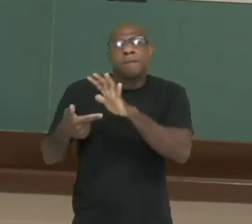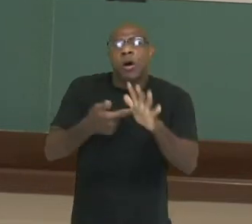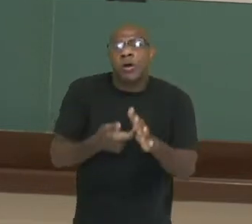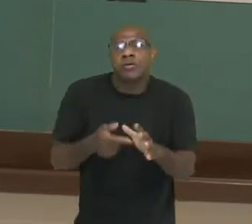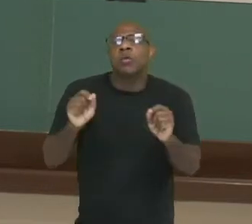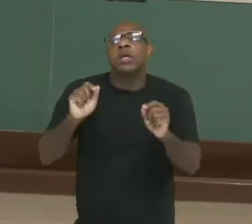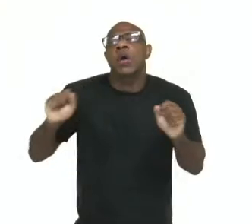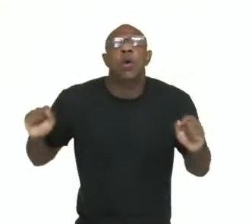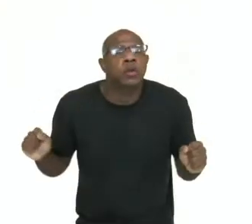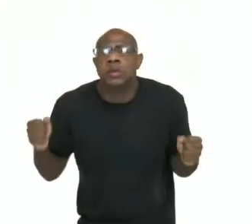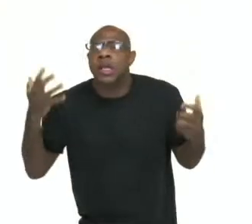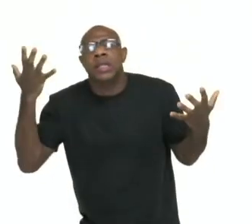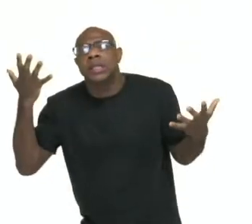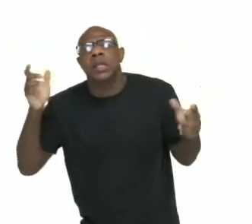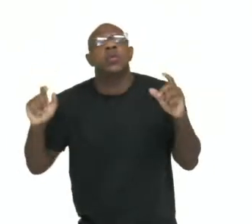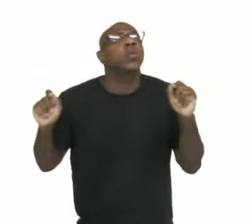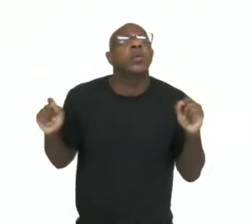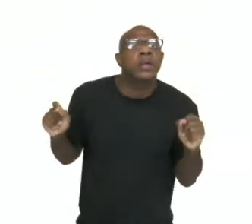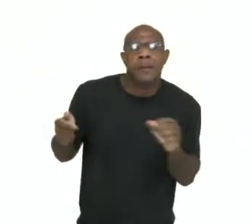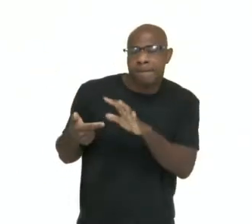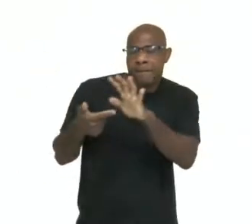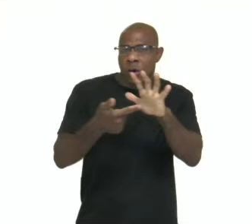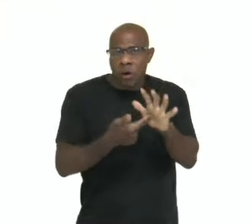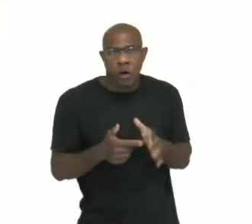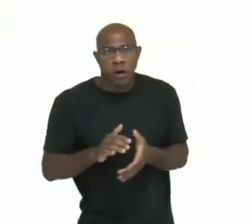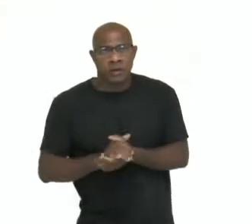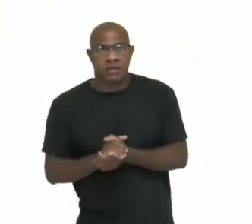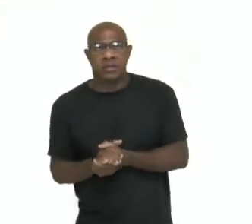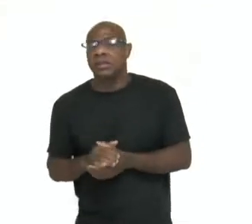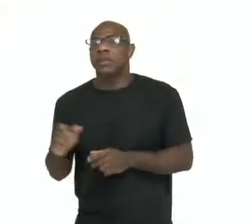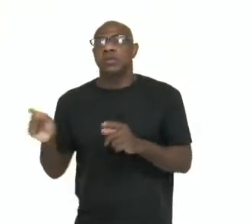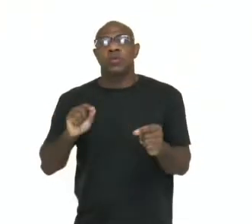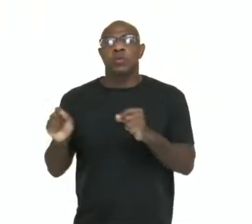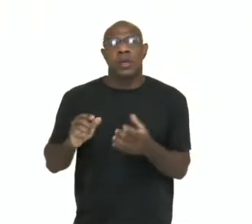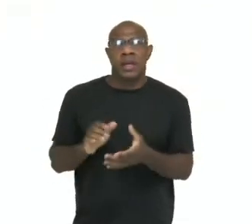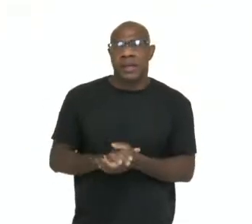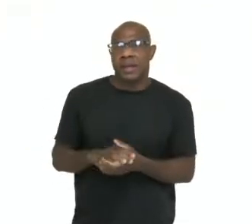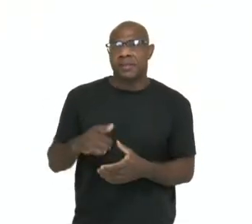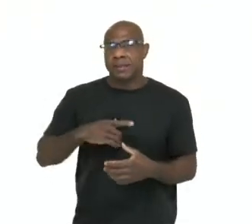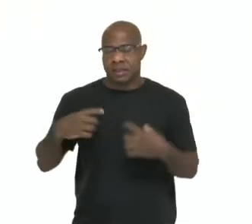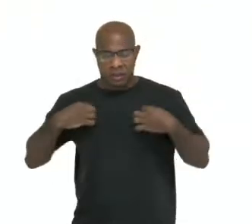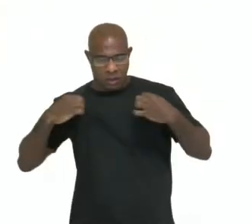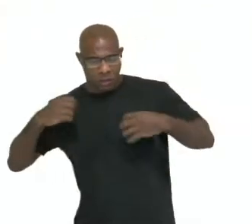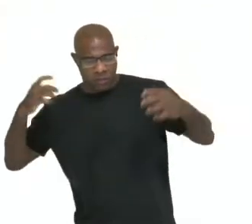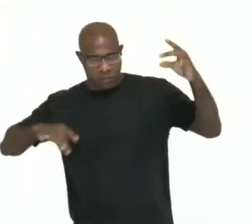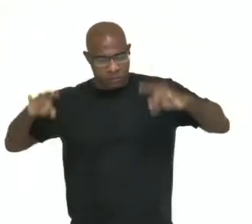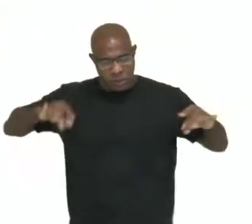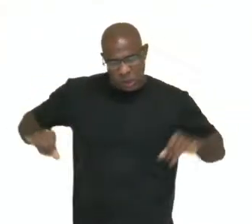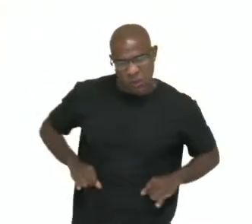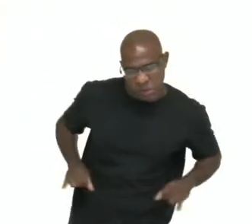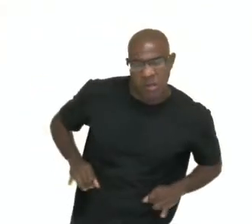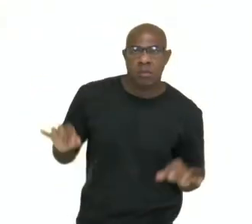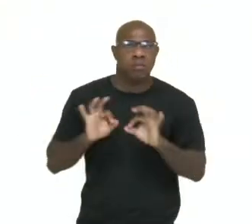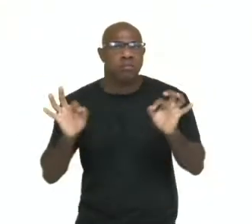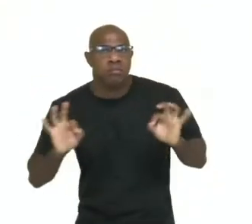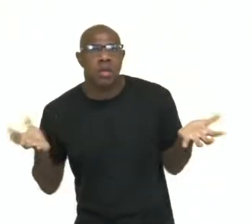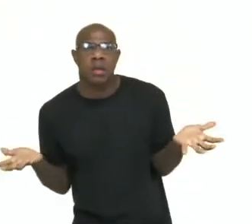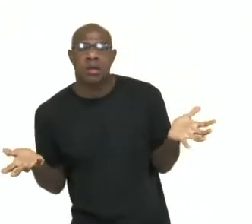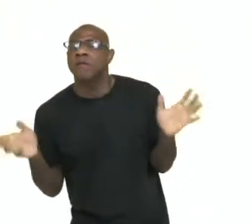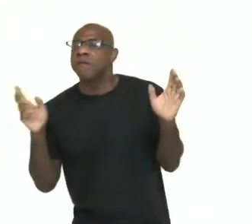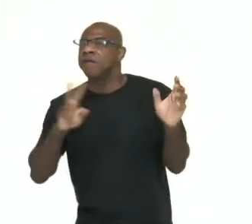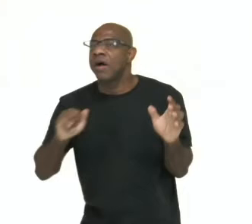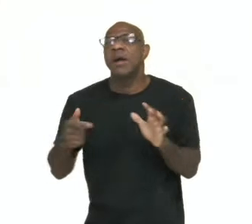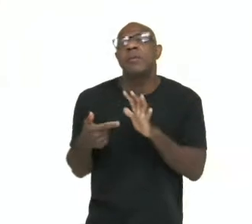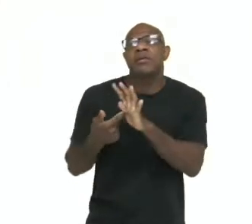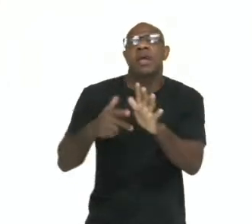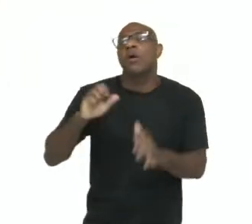nível de dramatizá-los, né, ao invés de trazer, né, a dramatização, o sofrimento, enfim, vai, né, trazer